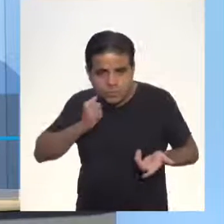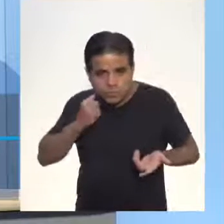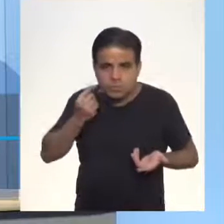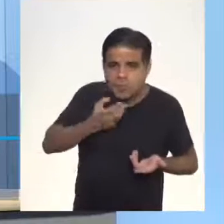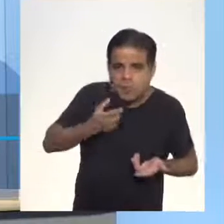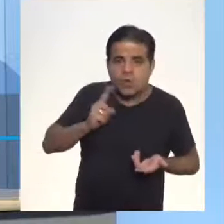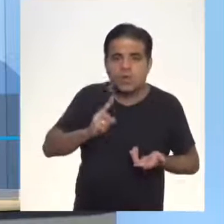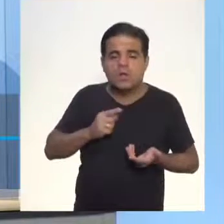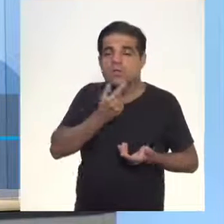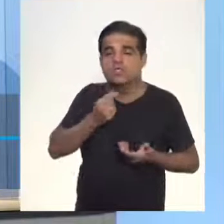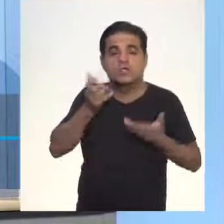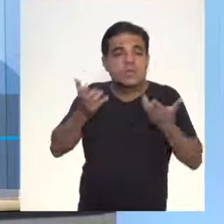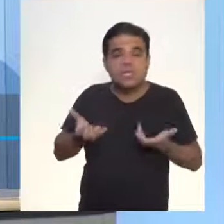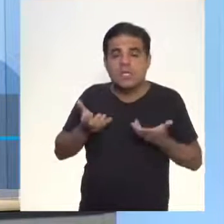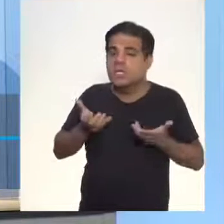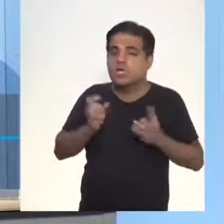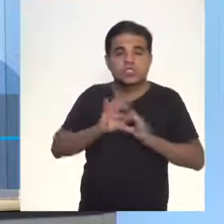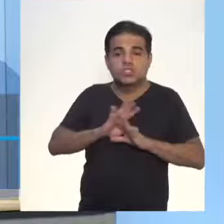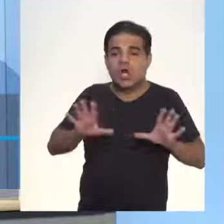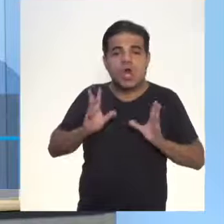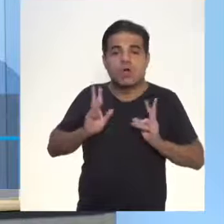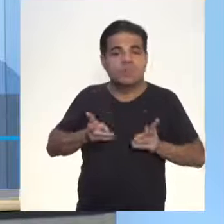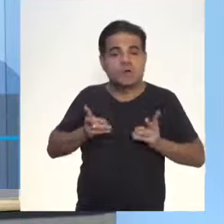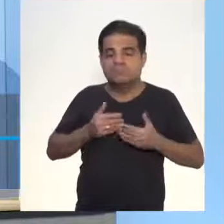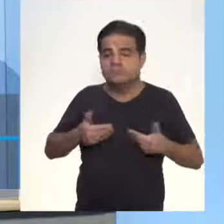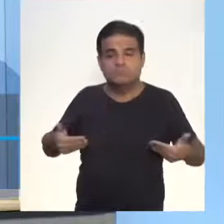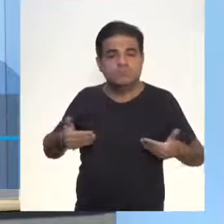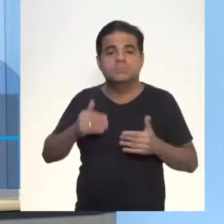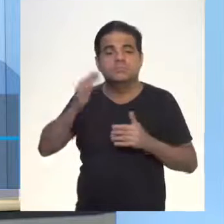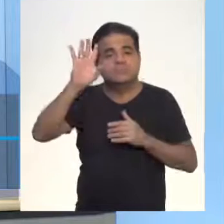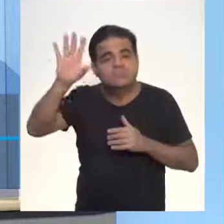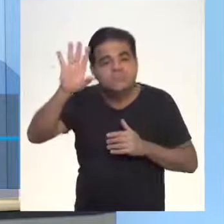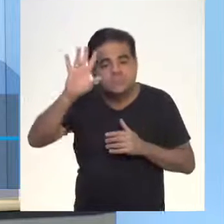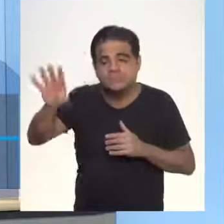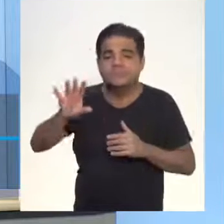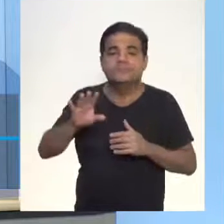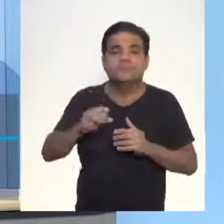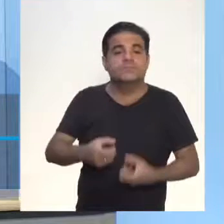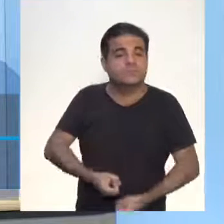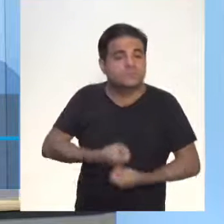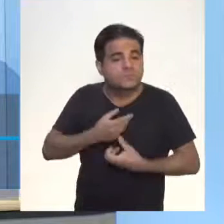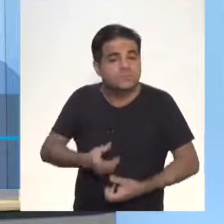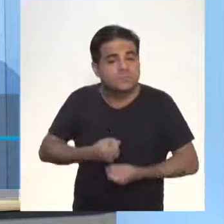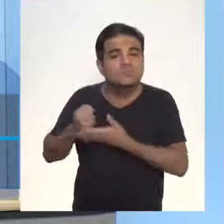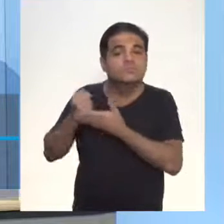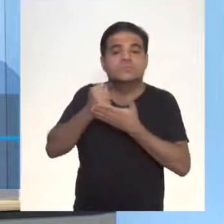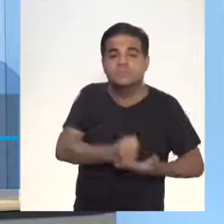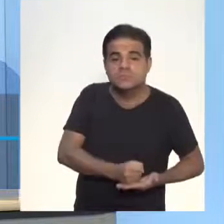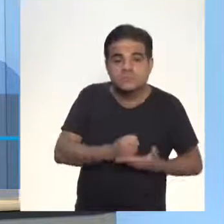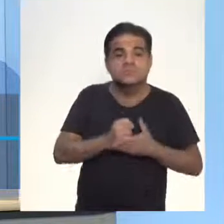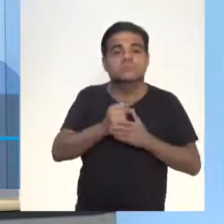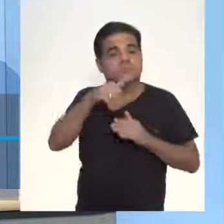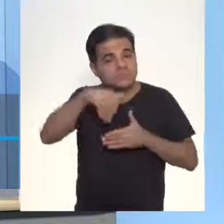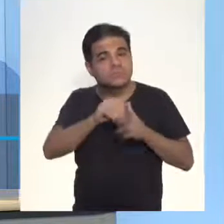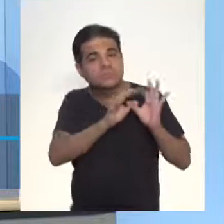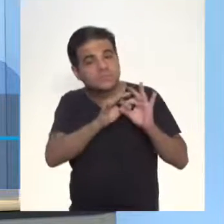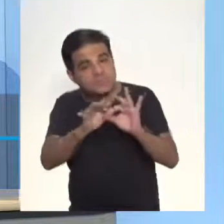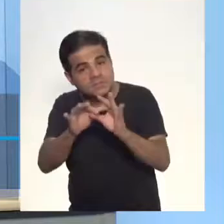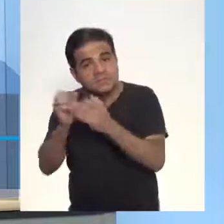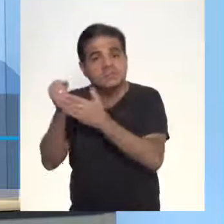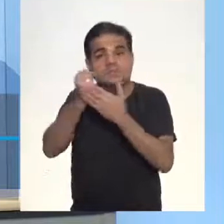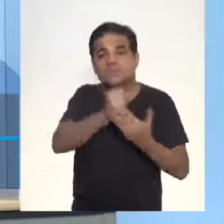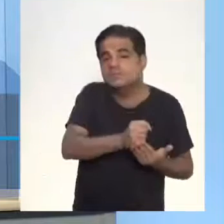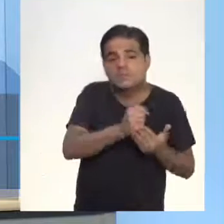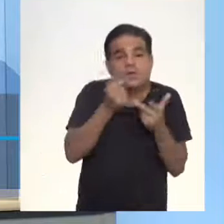só manter ou se manter. Uma situação aqui que nós podemos pensar, que o poema traz isso nesse contexto, de